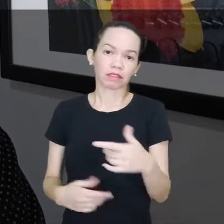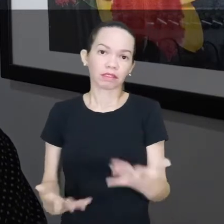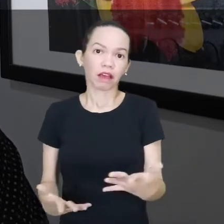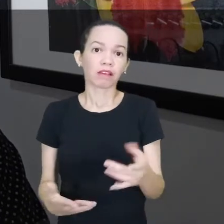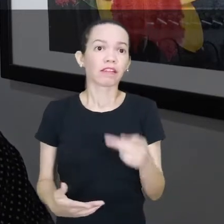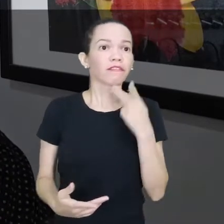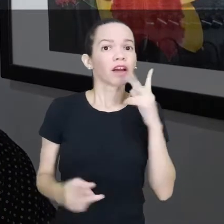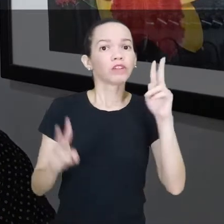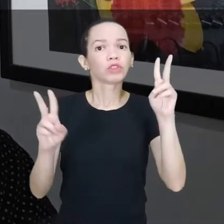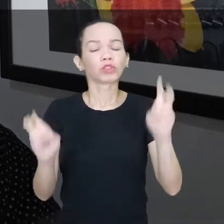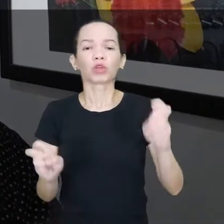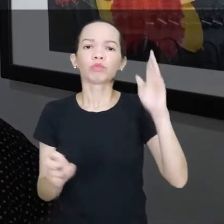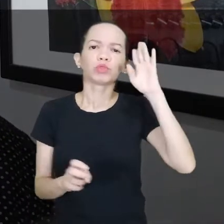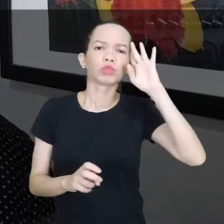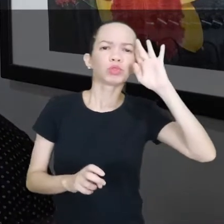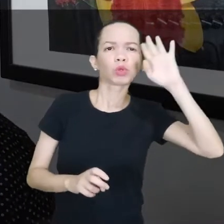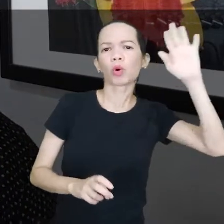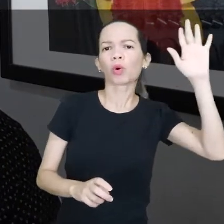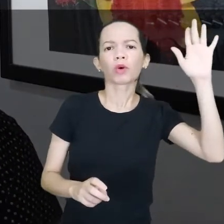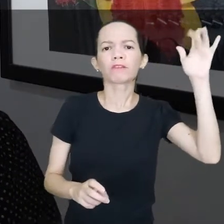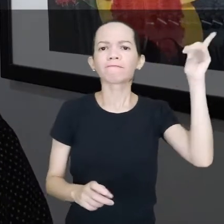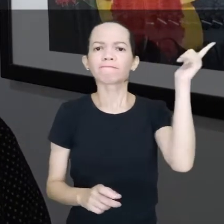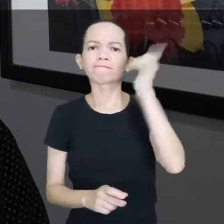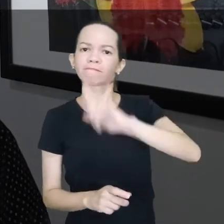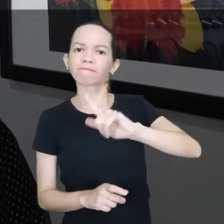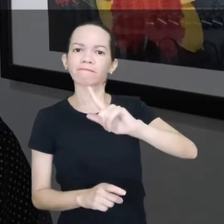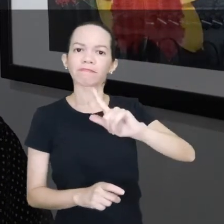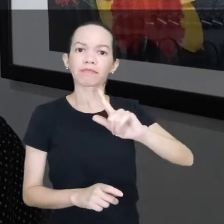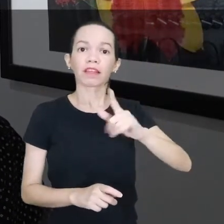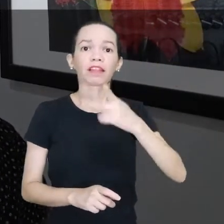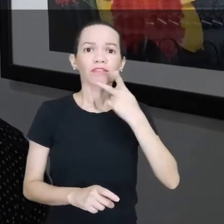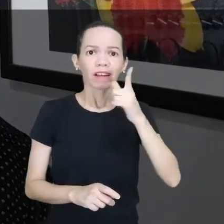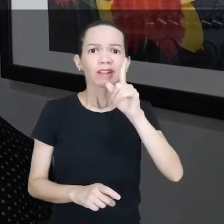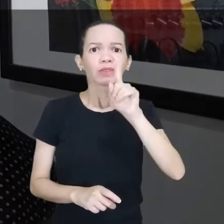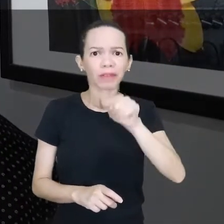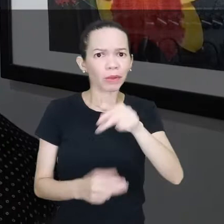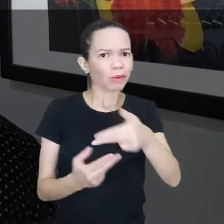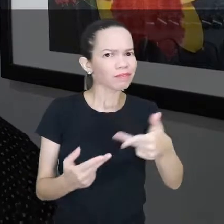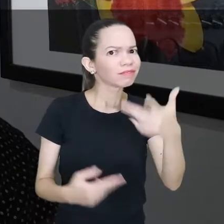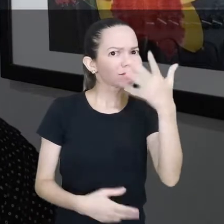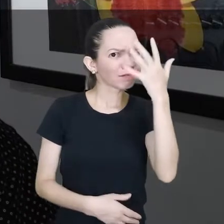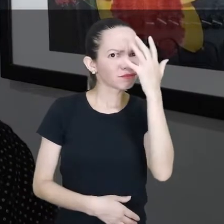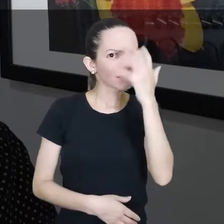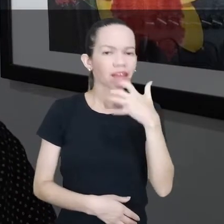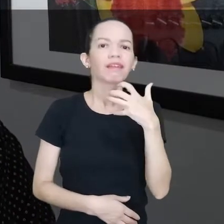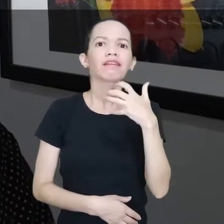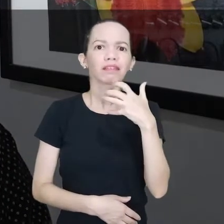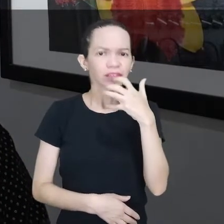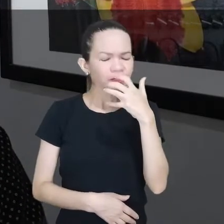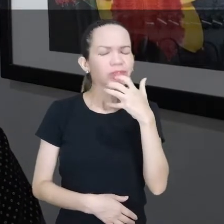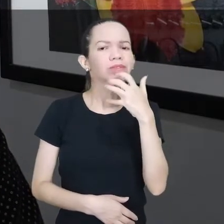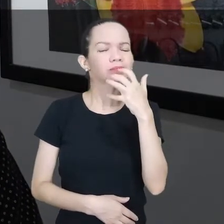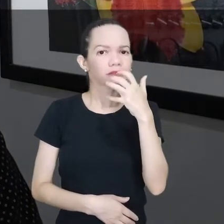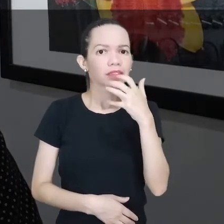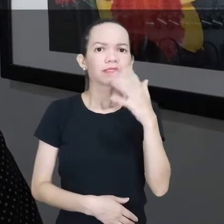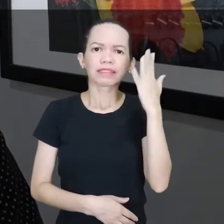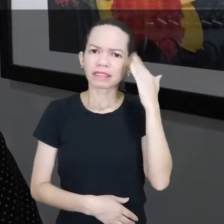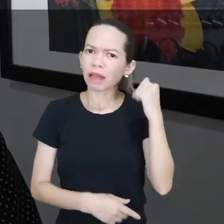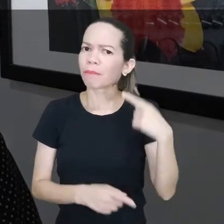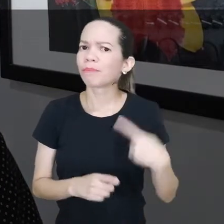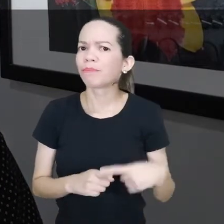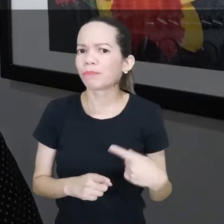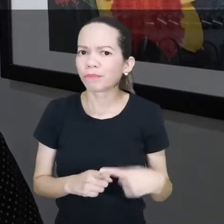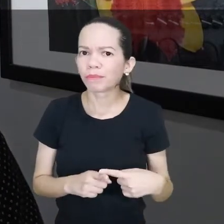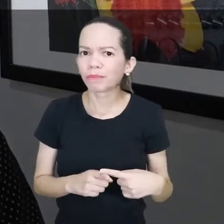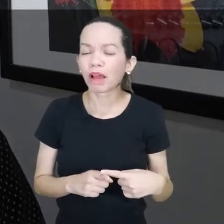alcançar sonhos ou ressuscitar sonhos, nós estamos falando de coisa muito séria. É muito sério do que nós estamos falando.